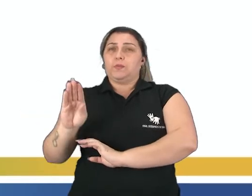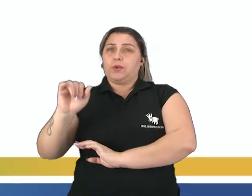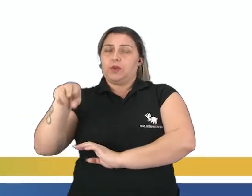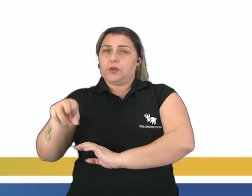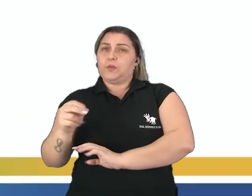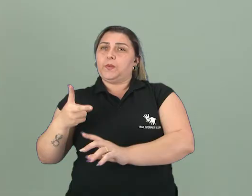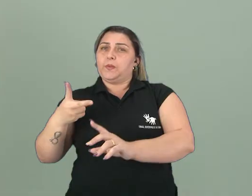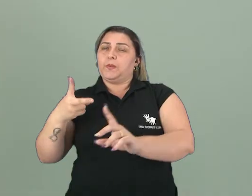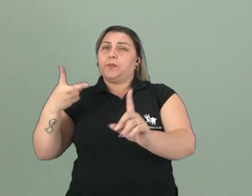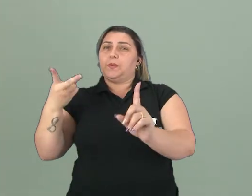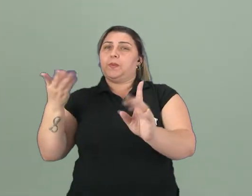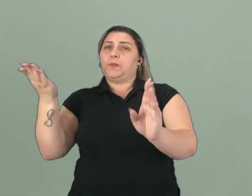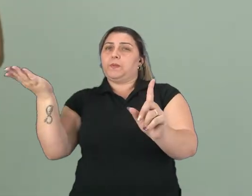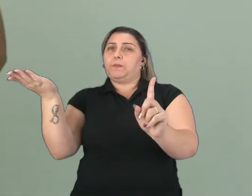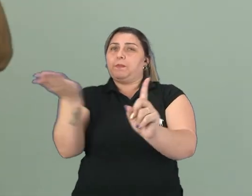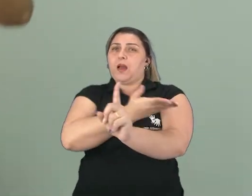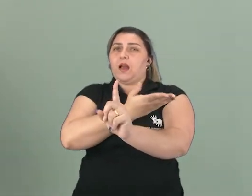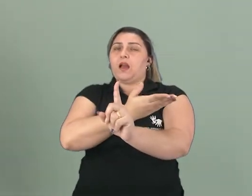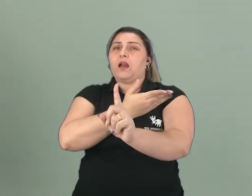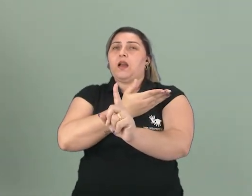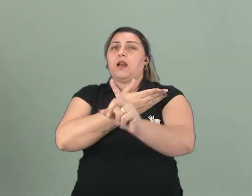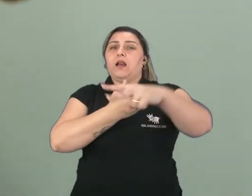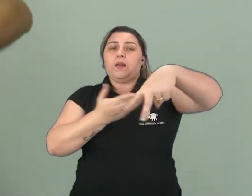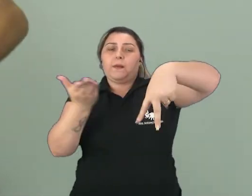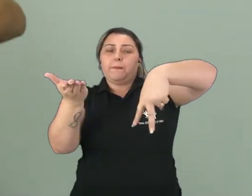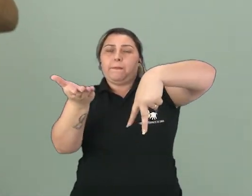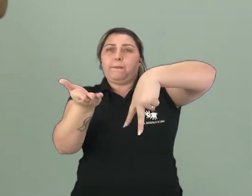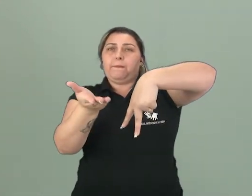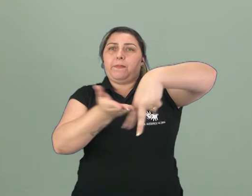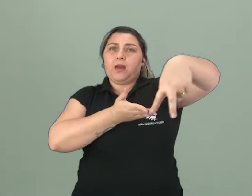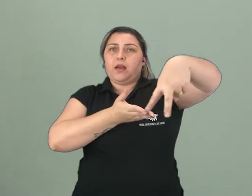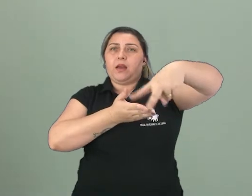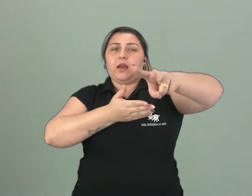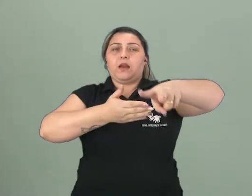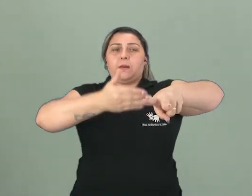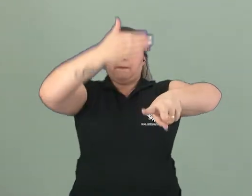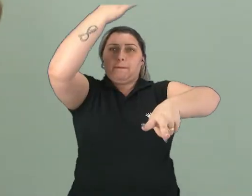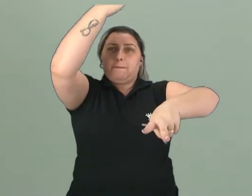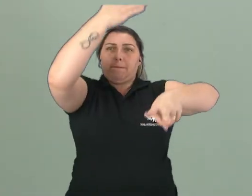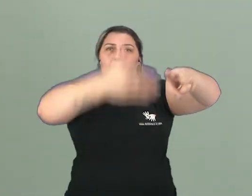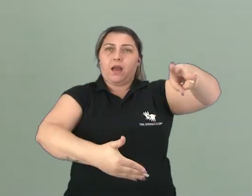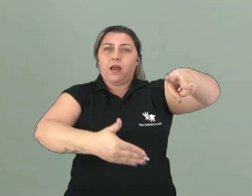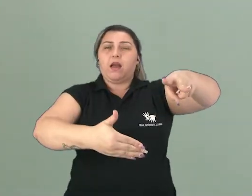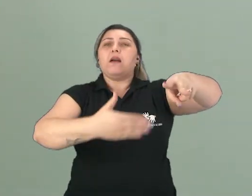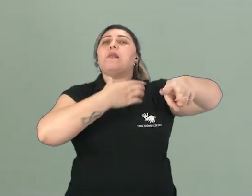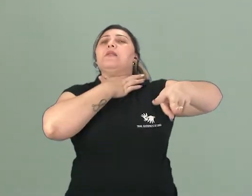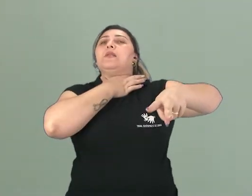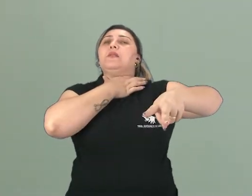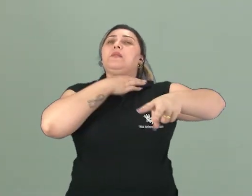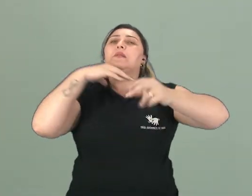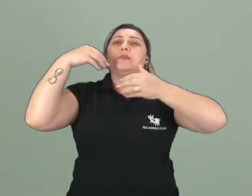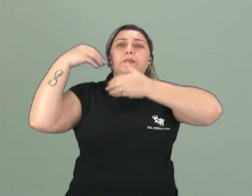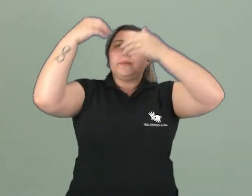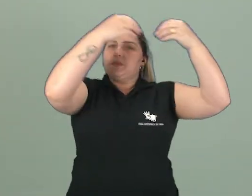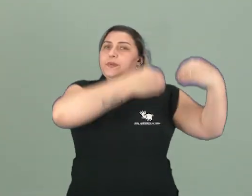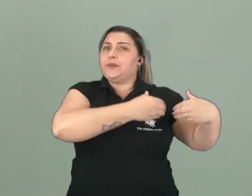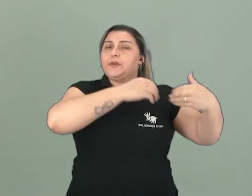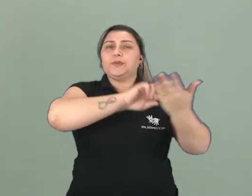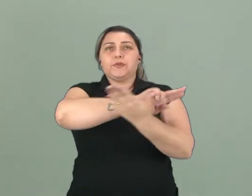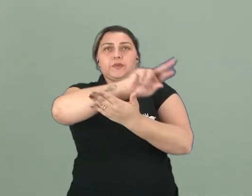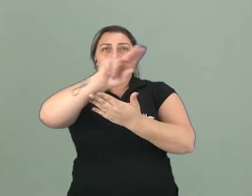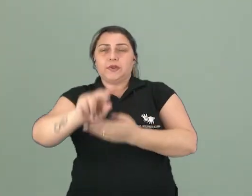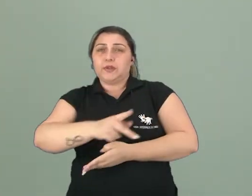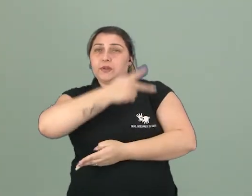para cortar as cabeças, certo? As cabeças ficavam, ia cair aquela lâmina afiada que cortavam as cabeças. Então,